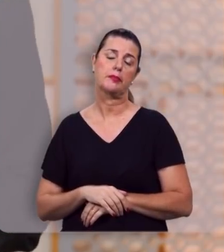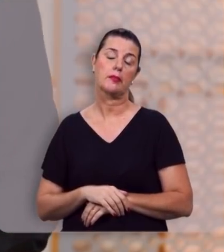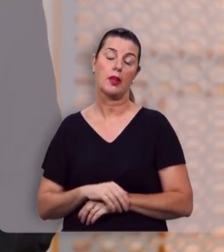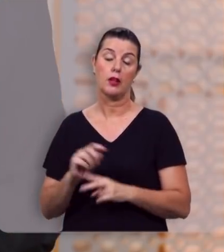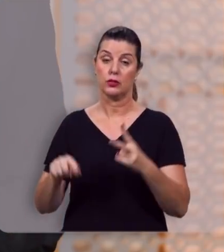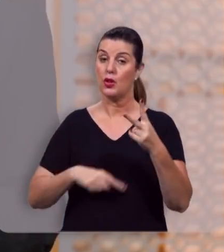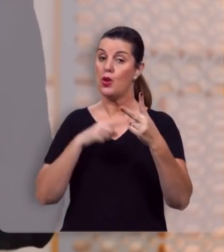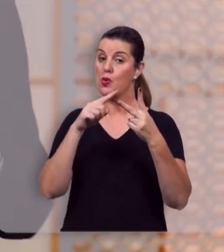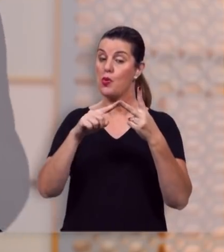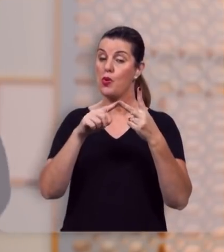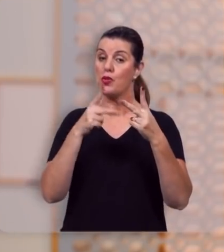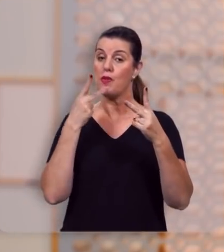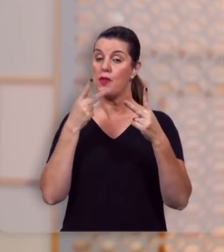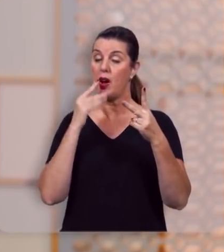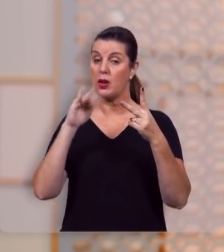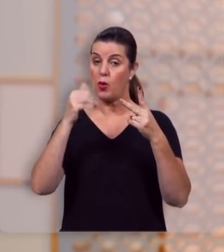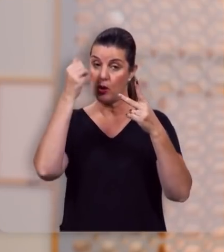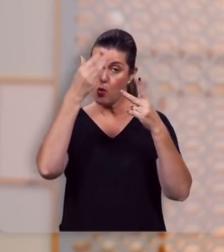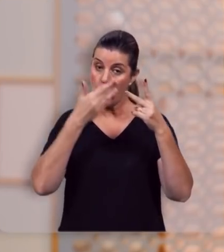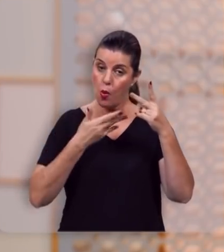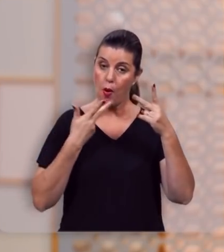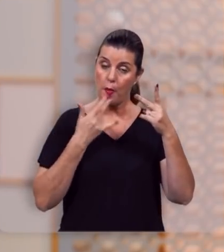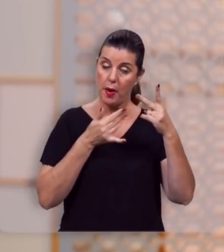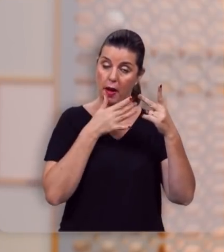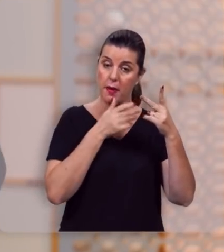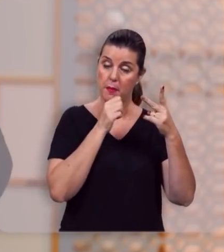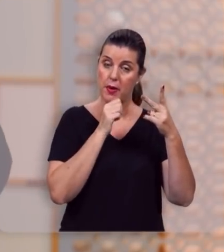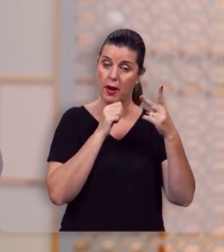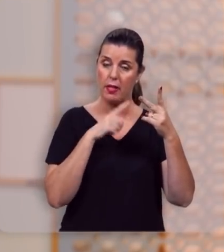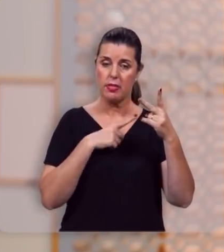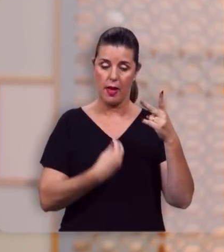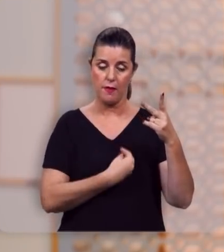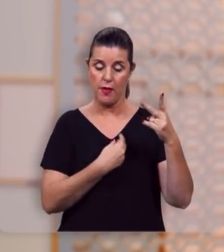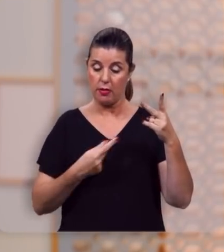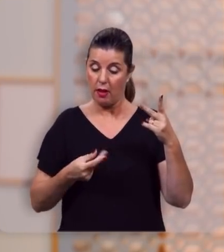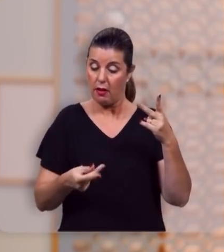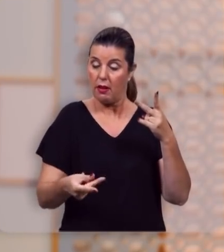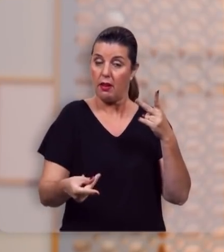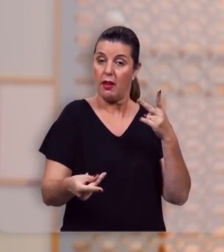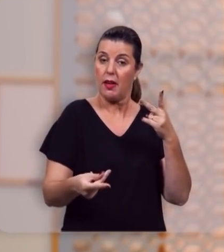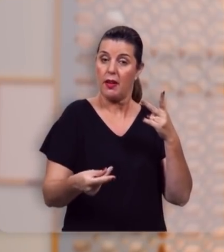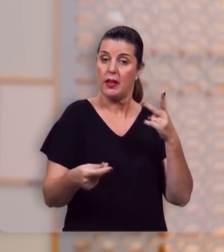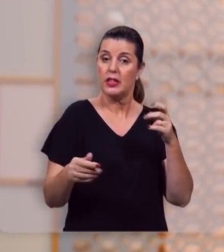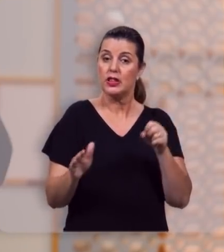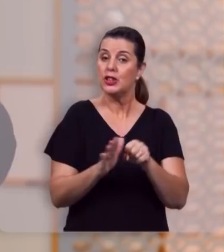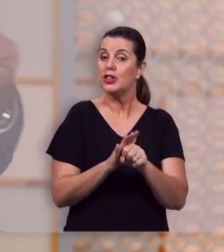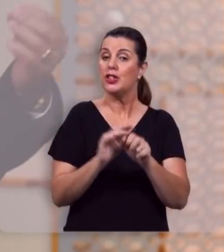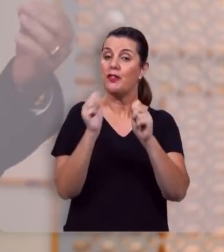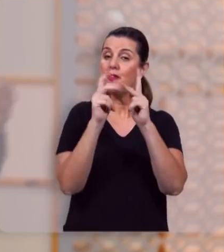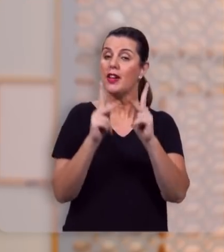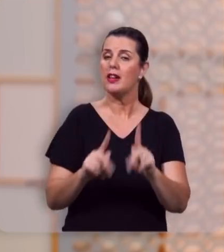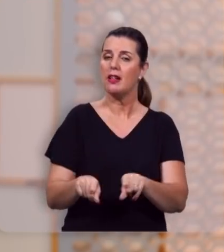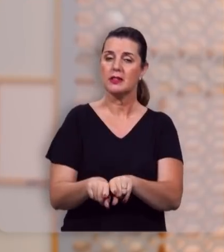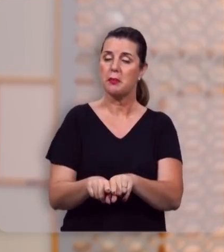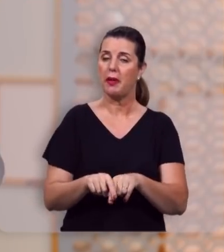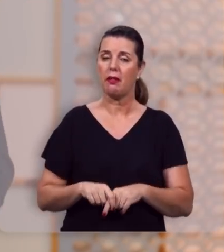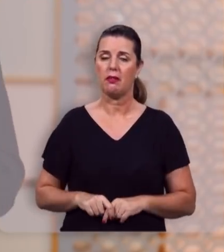Segundo, o texto diz que quando você honra pai e mãe, não apenas você tem uma vida longa, mas você tem uma vida próspera e